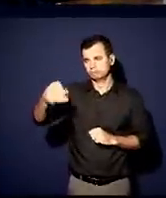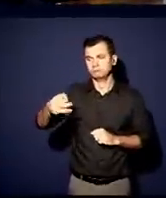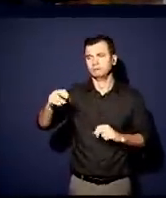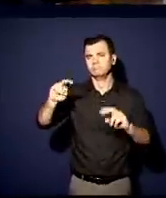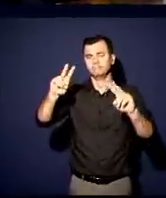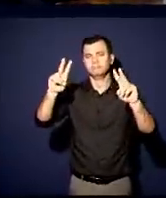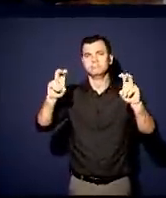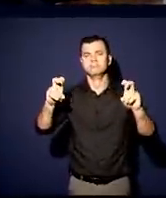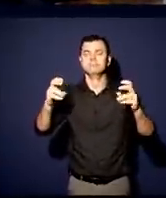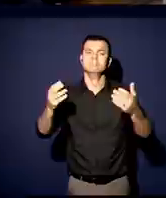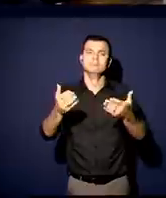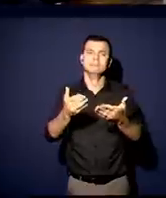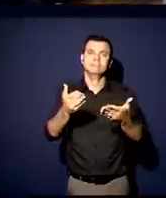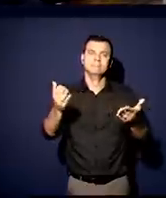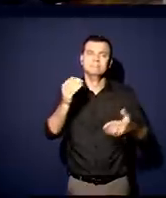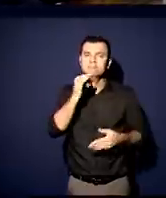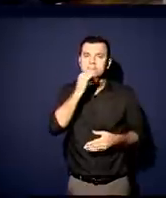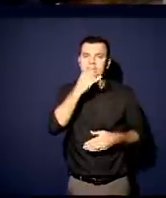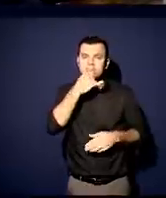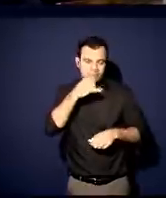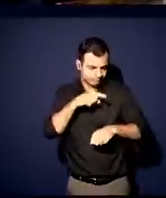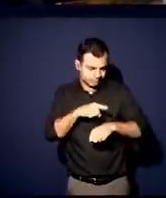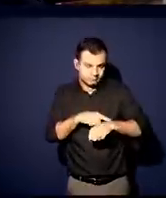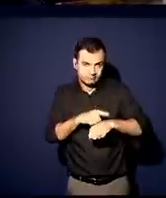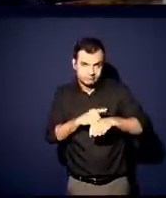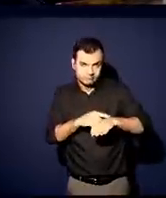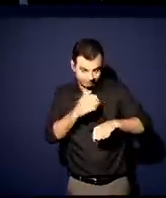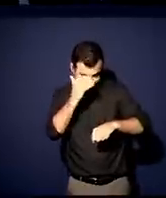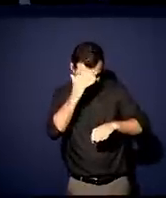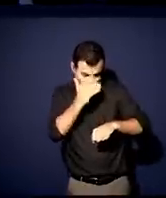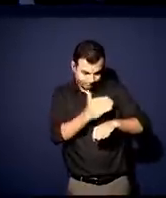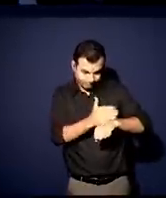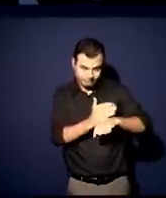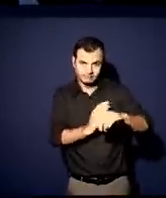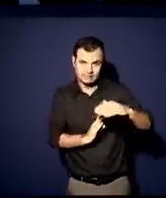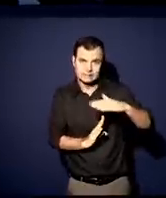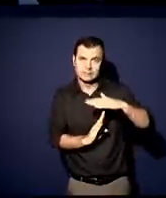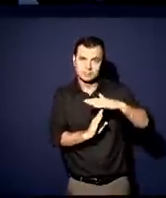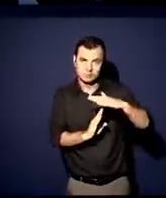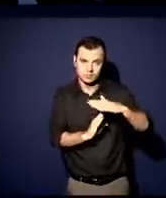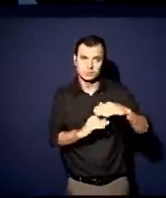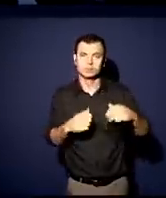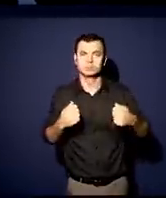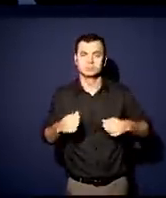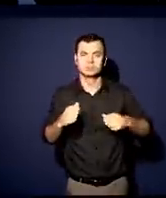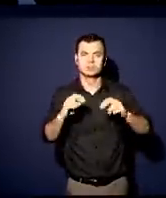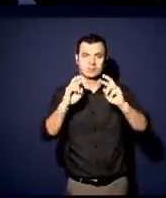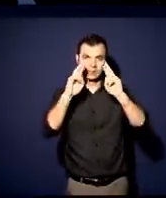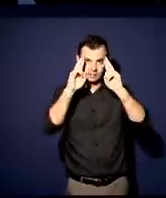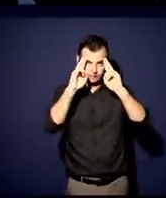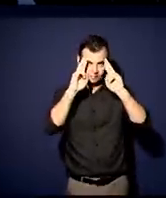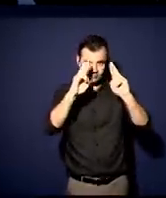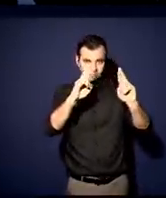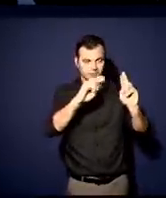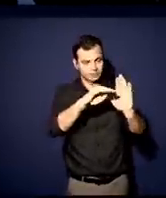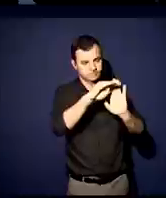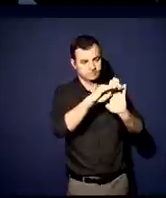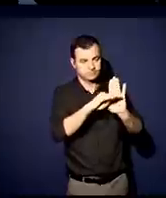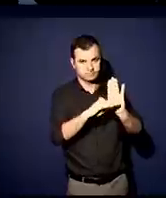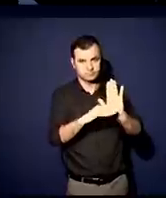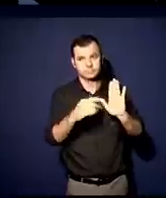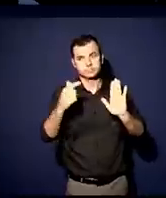gente, infelizmente, o tempo é limitado, a gente tem que seguir aqui o nosso esquedo, para respeitar o esquema dos